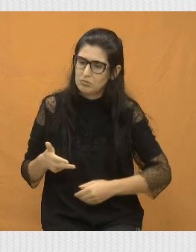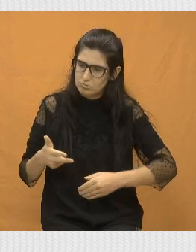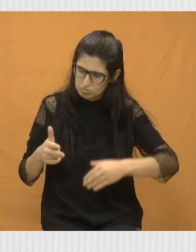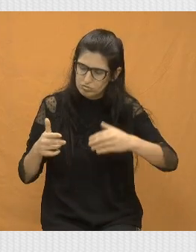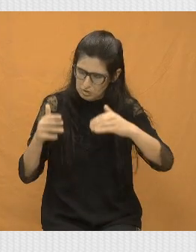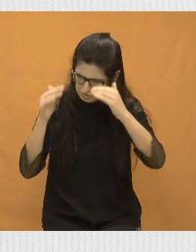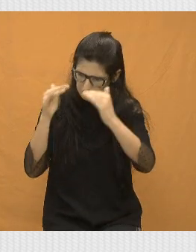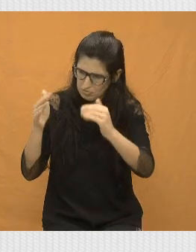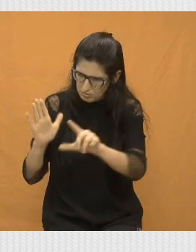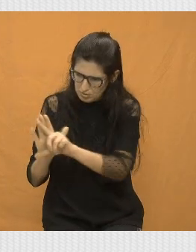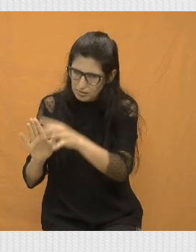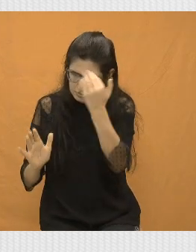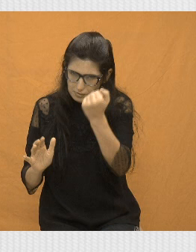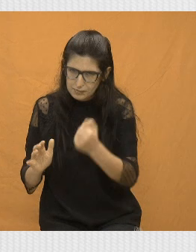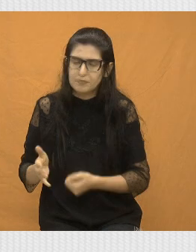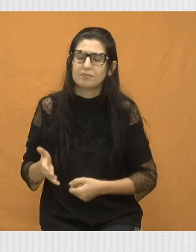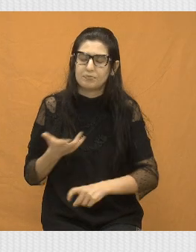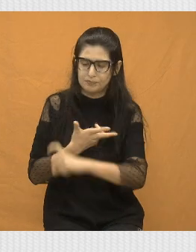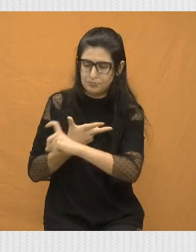um patamar de